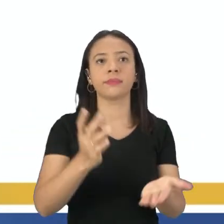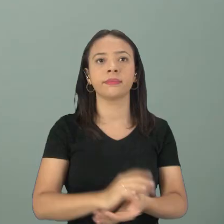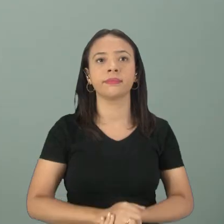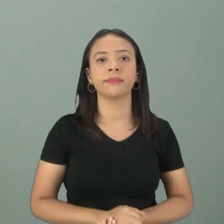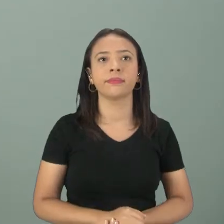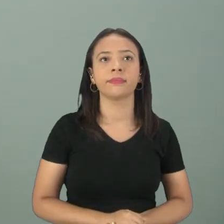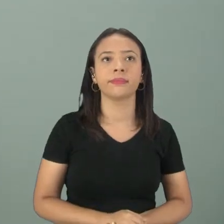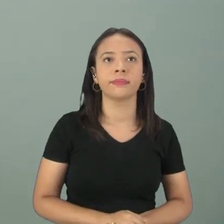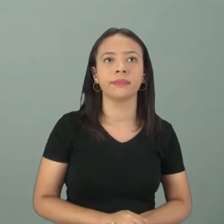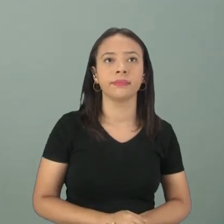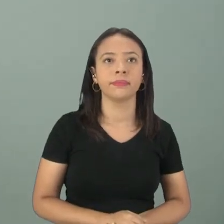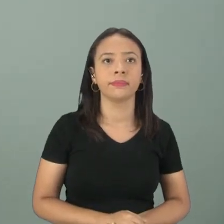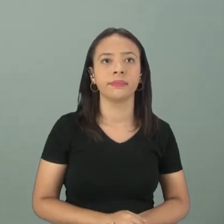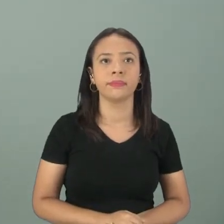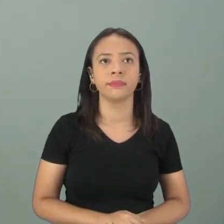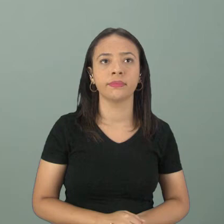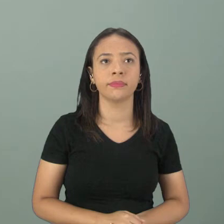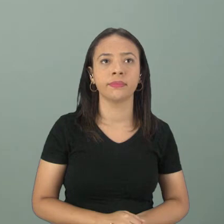manhã.